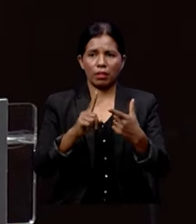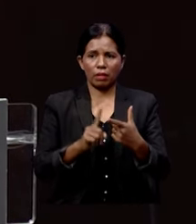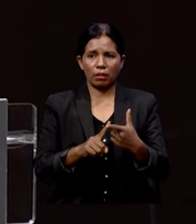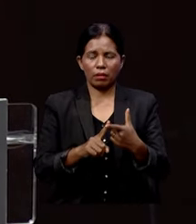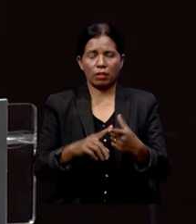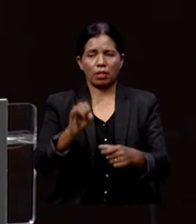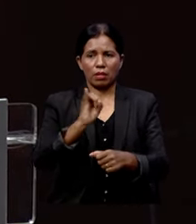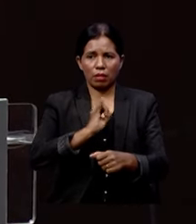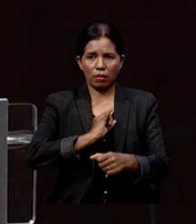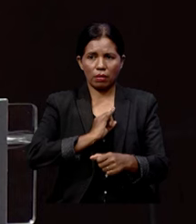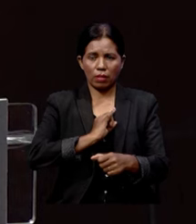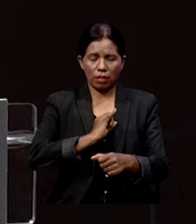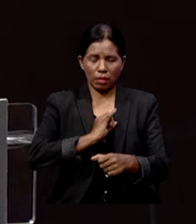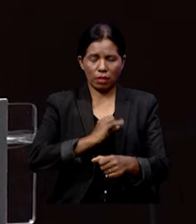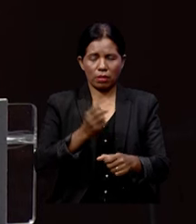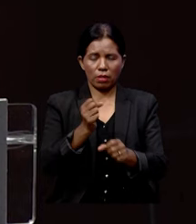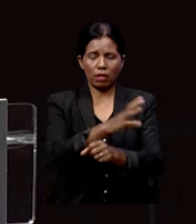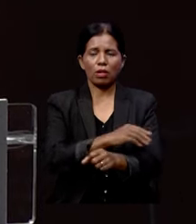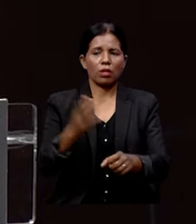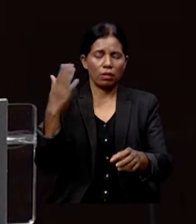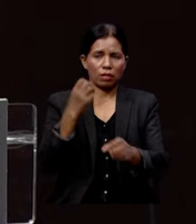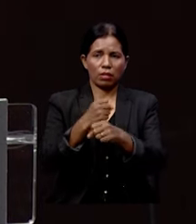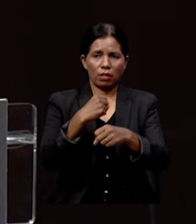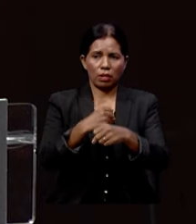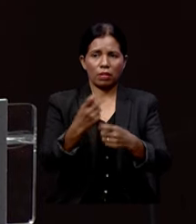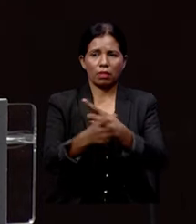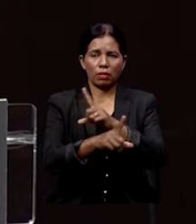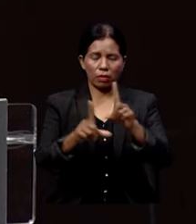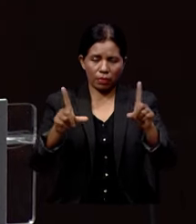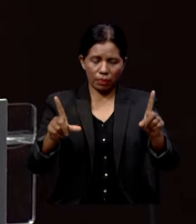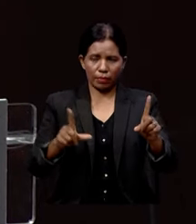eu é que fui liderado pelo povo.